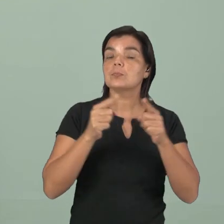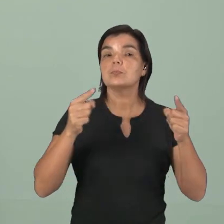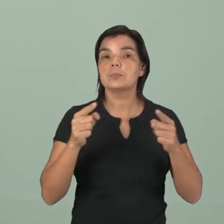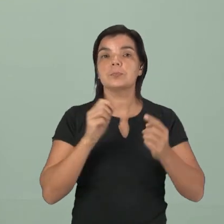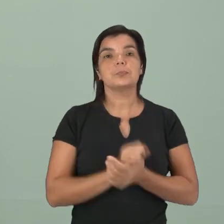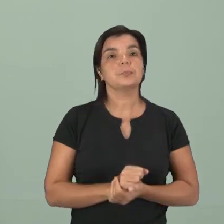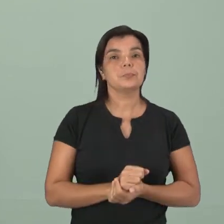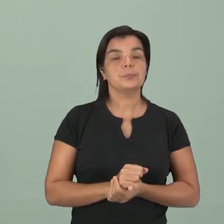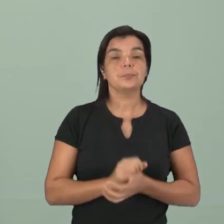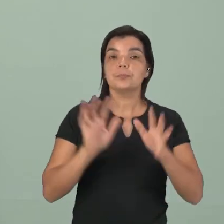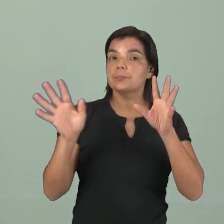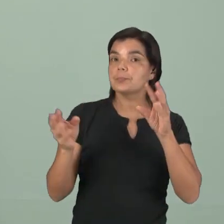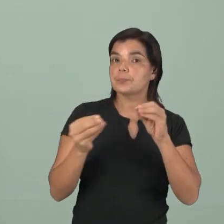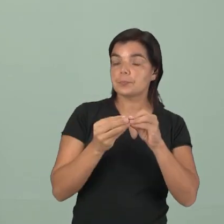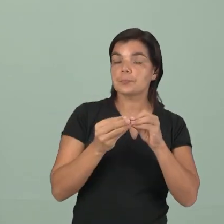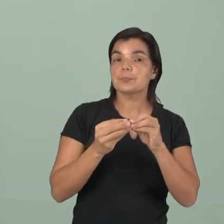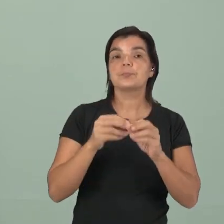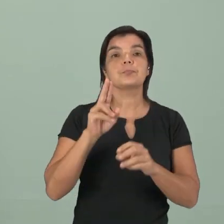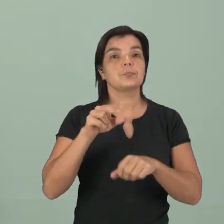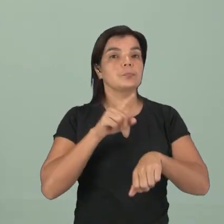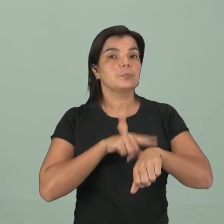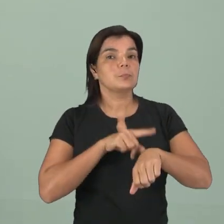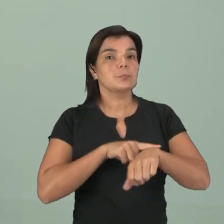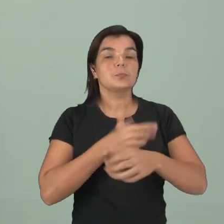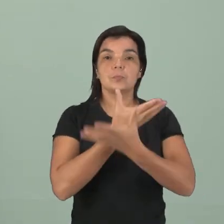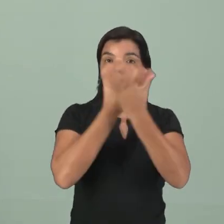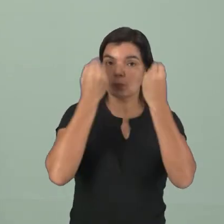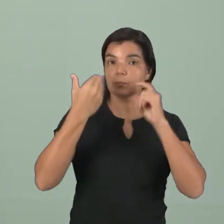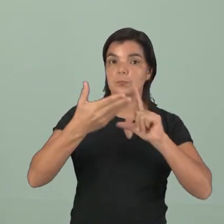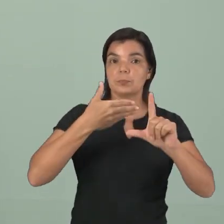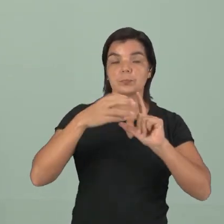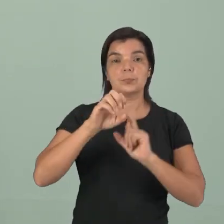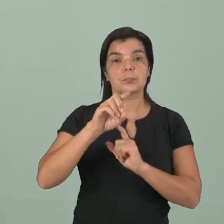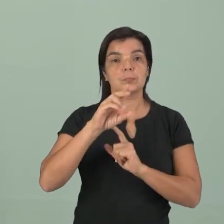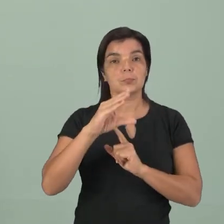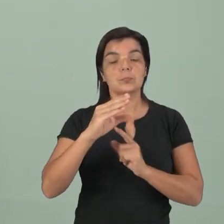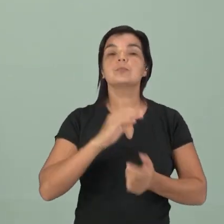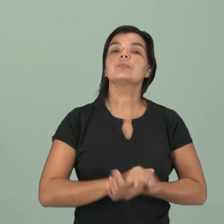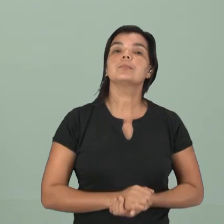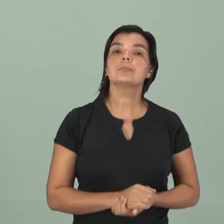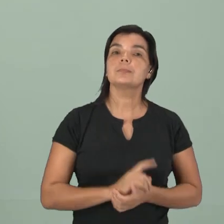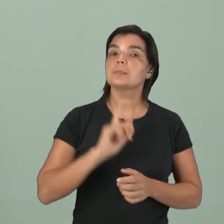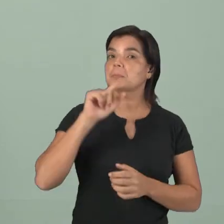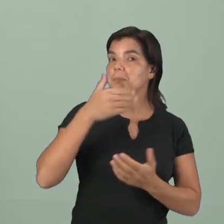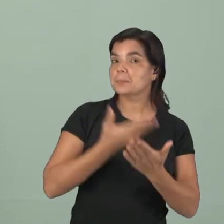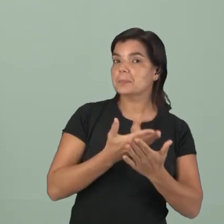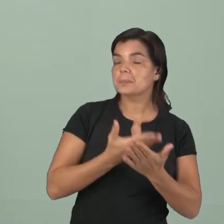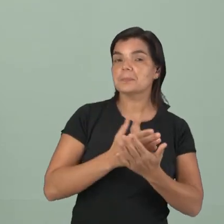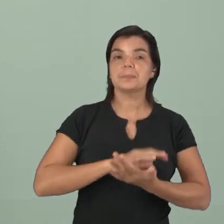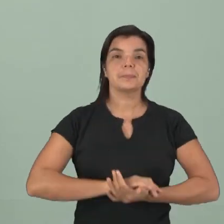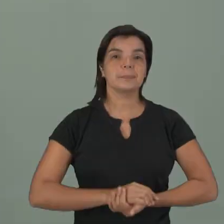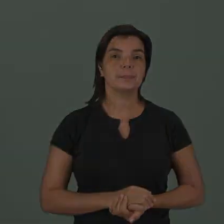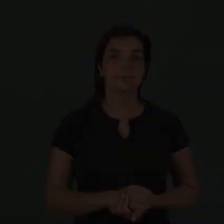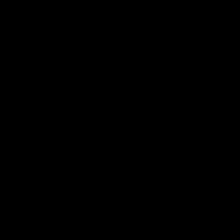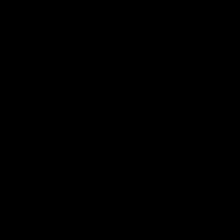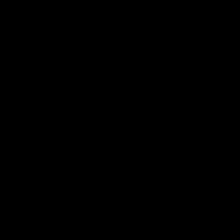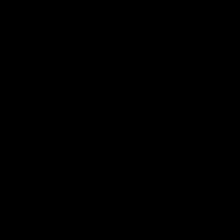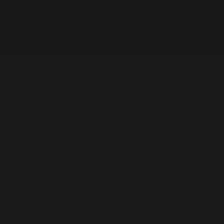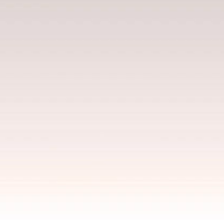ok? Então esse é o resumo sobre unidade de tempo. Não esqueça de entrar na plataforma Eduque e até a próxima aula.